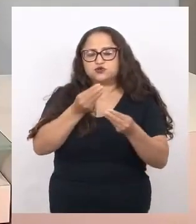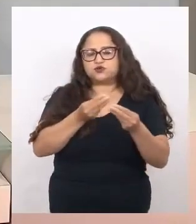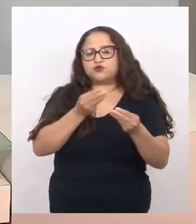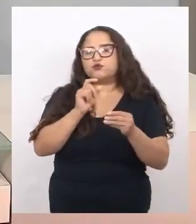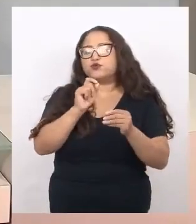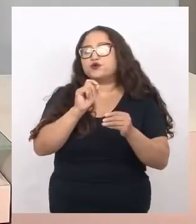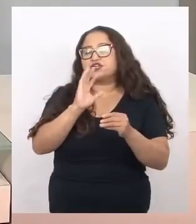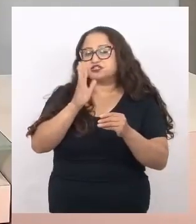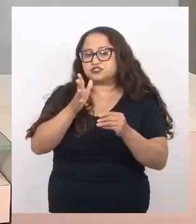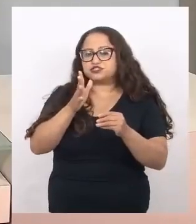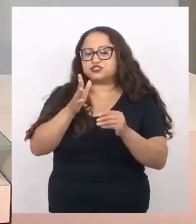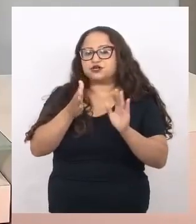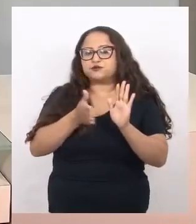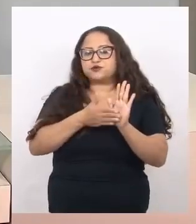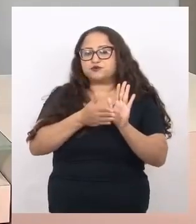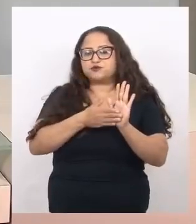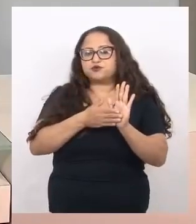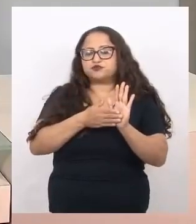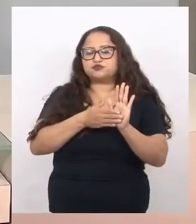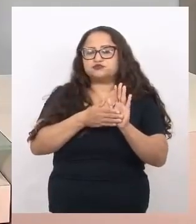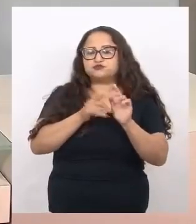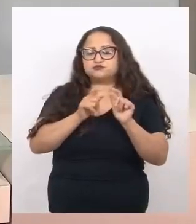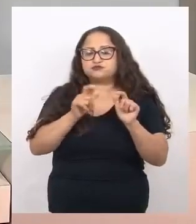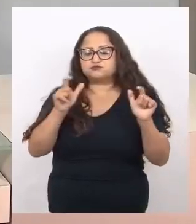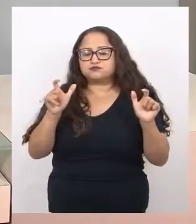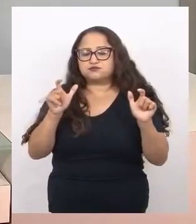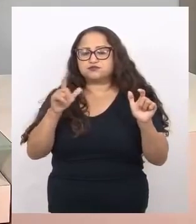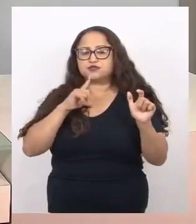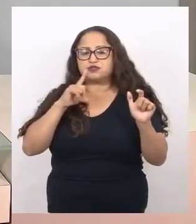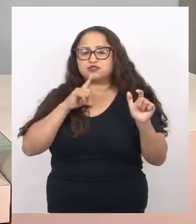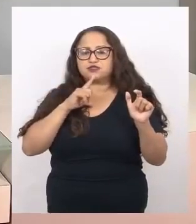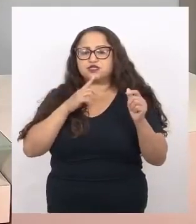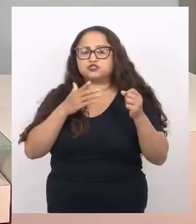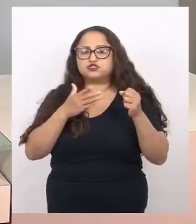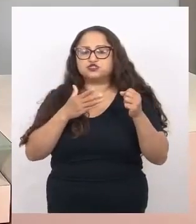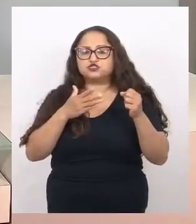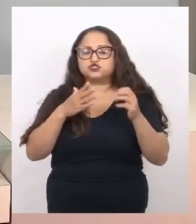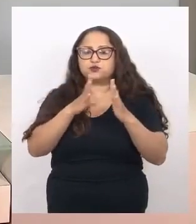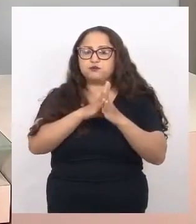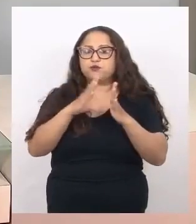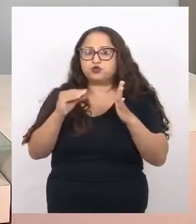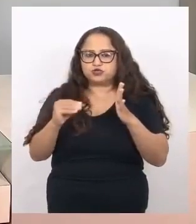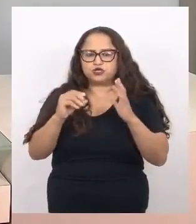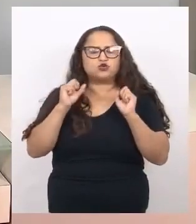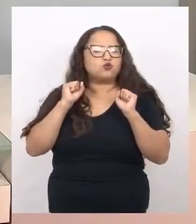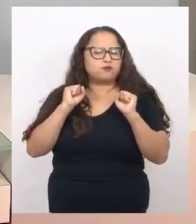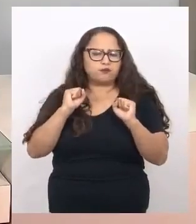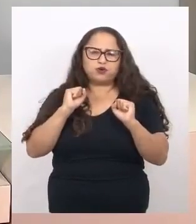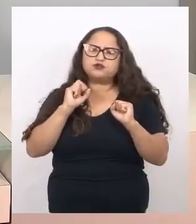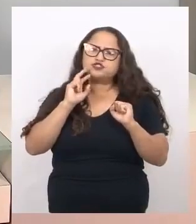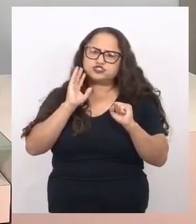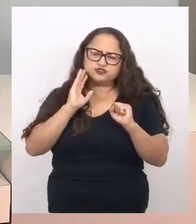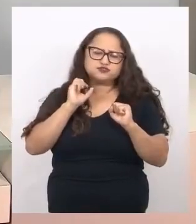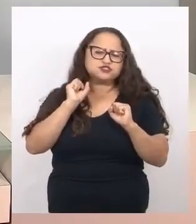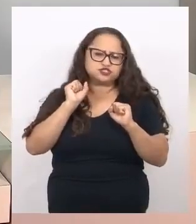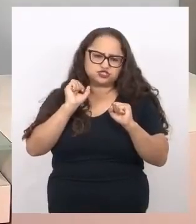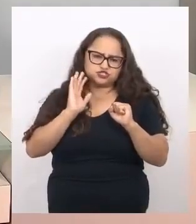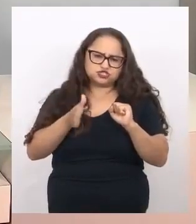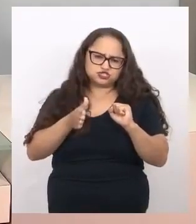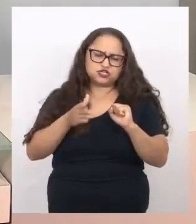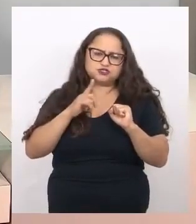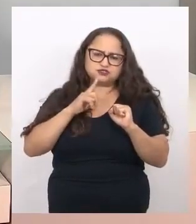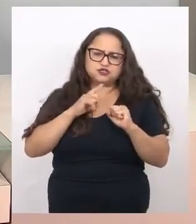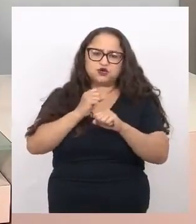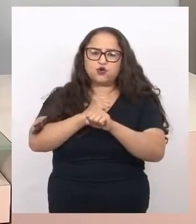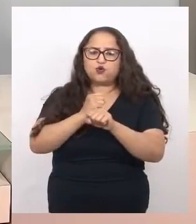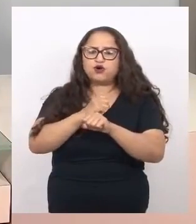foi anunciado de expansão de módulo, tá bom? Então, você já pode seguir o que está nessa resolução para o ano de